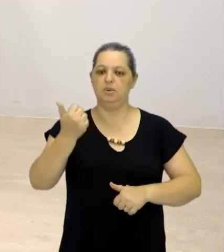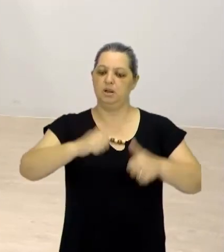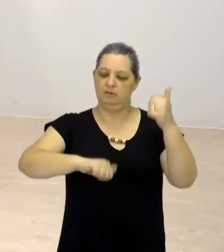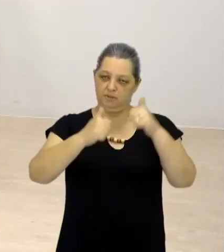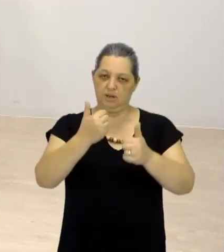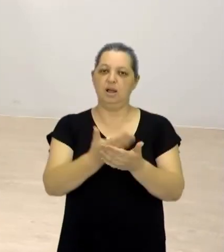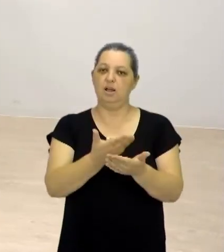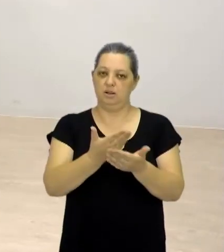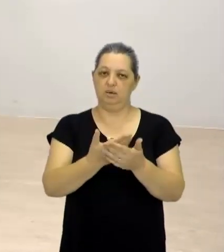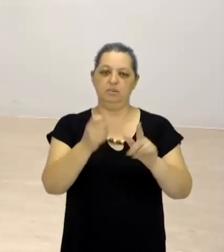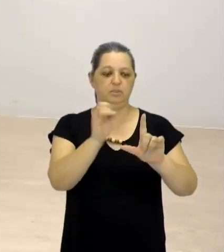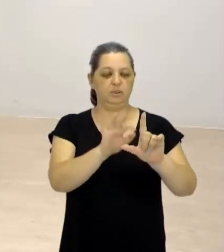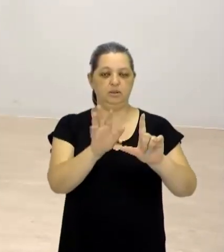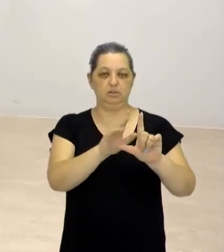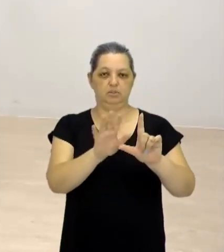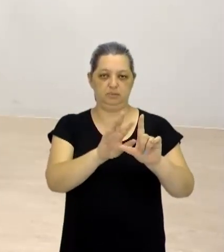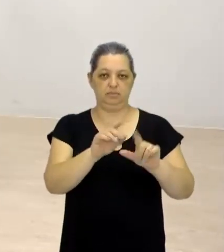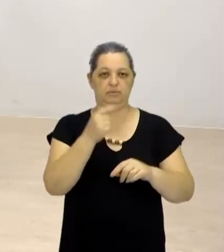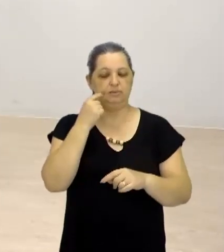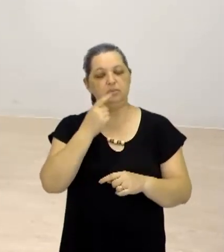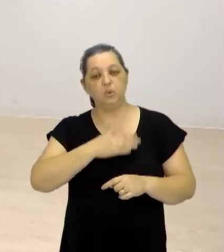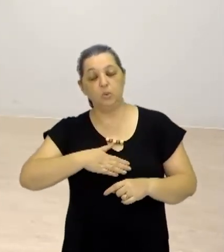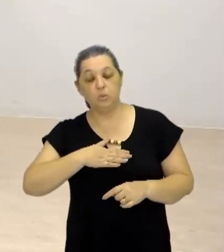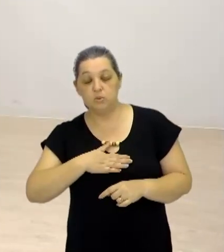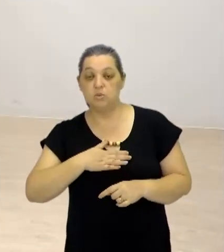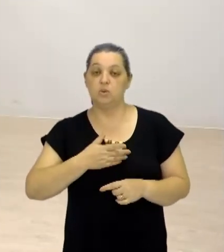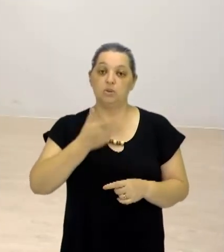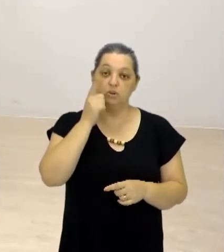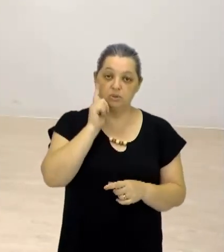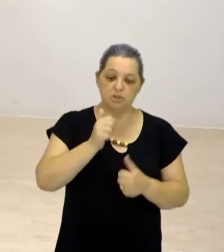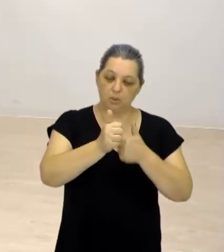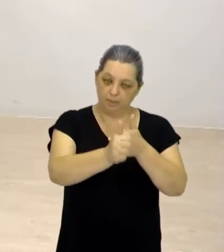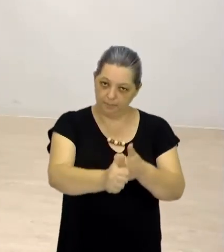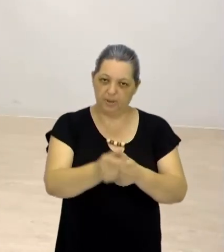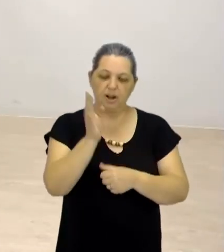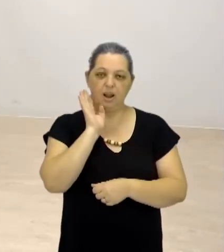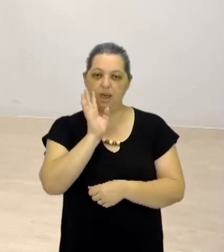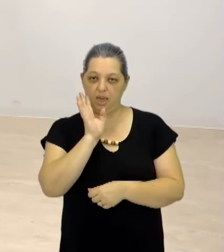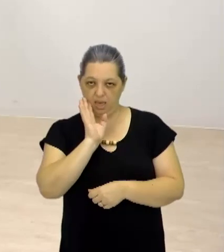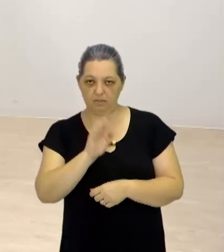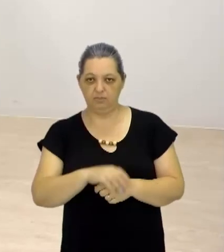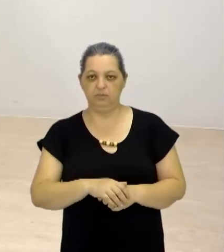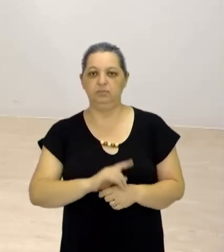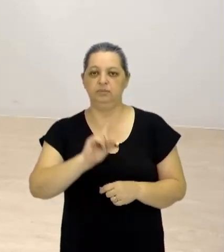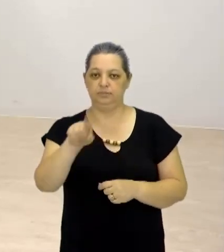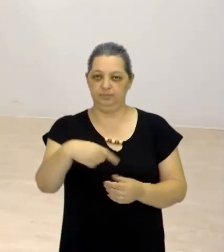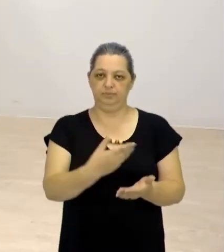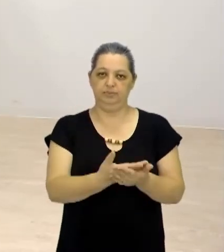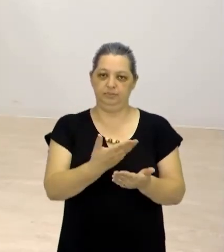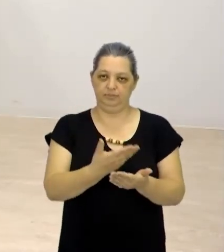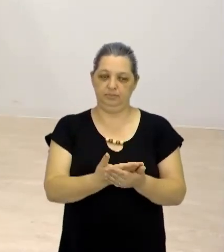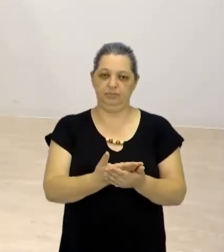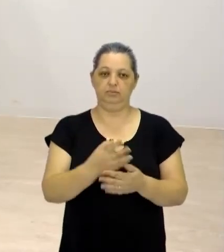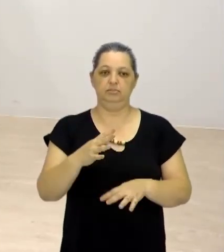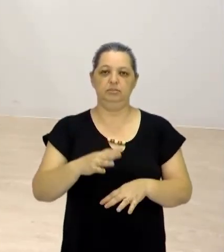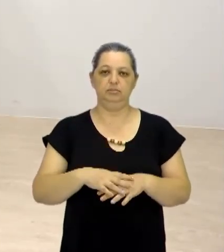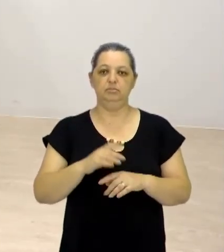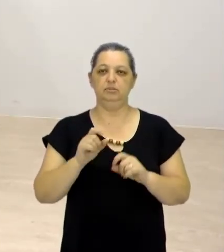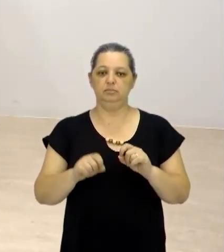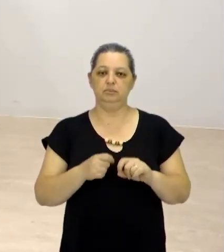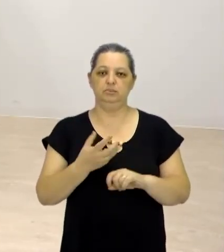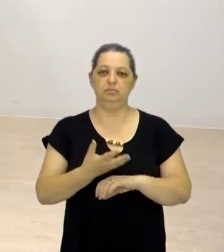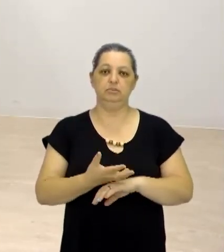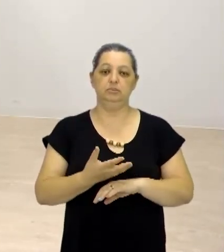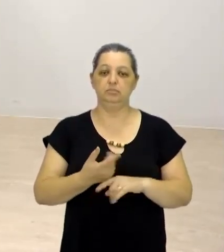aula, ó, tá aí o QR Code, entra lá, fala se você gostou, se conseguiu acompanhar, se achou legal, tá bom? Próxima aula vamos falar de decréscimos. Mesmo